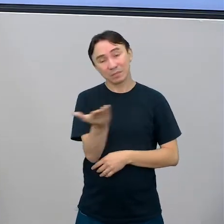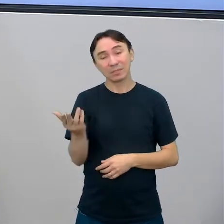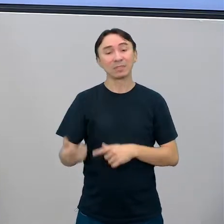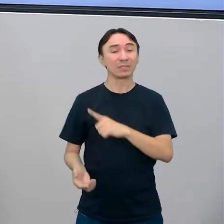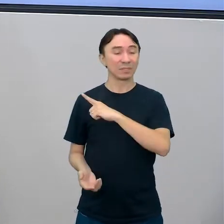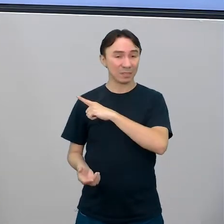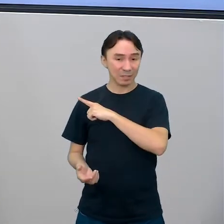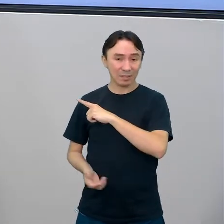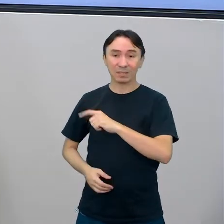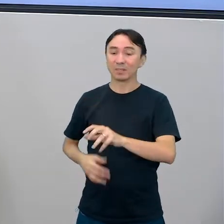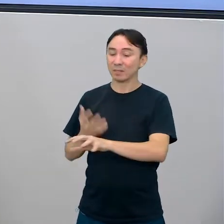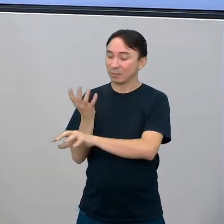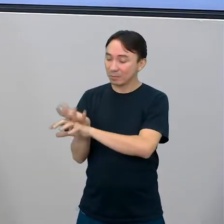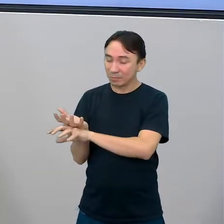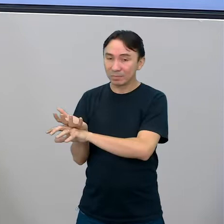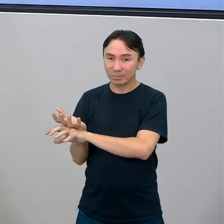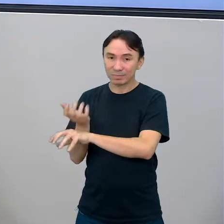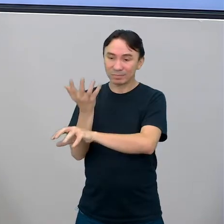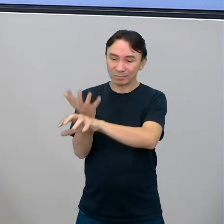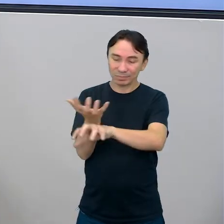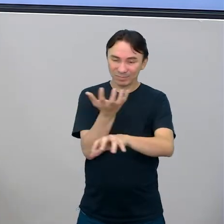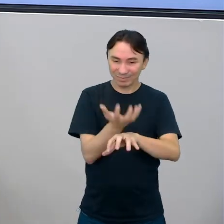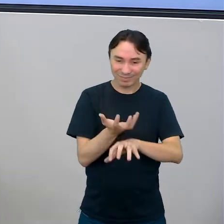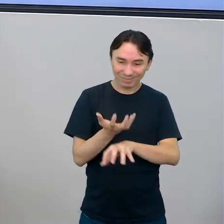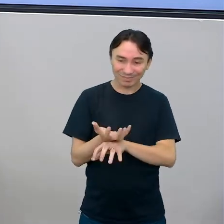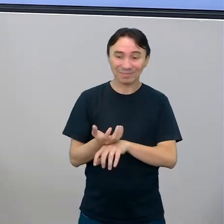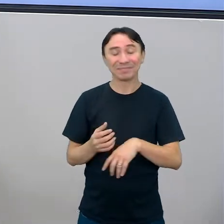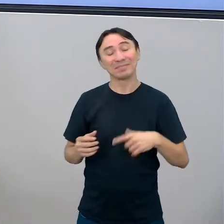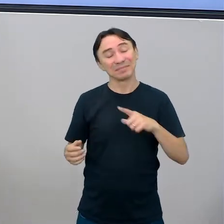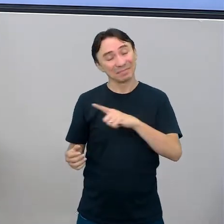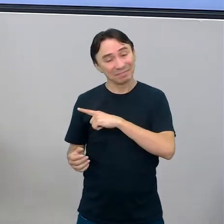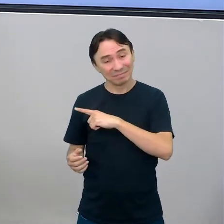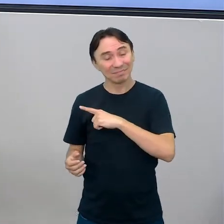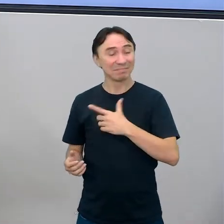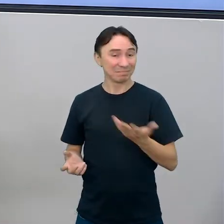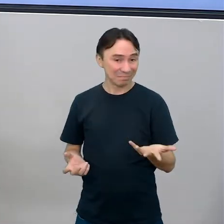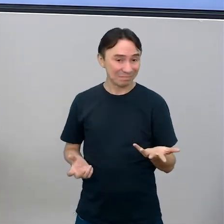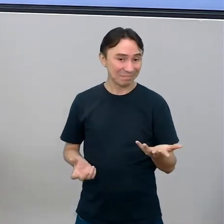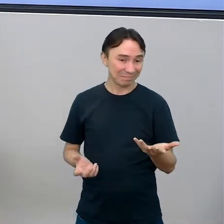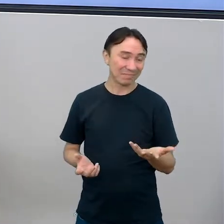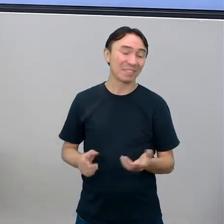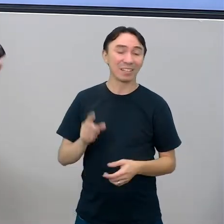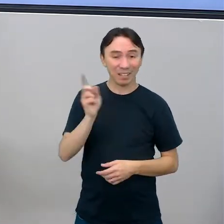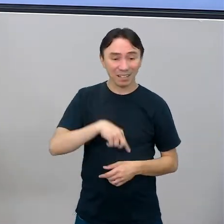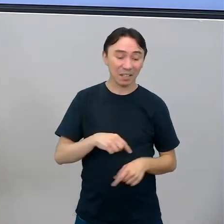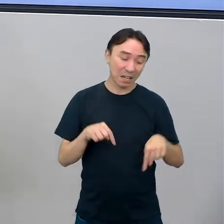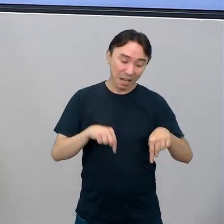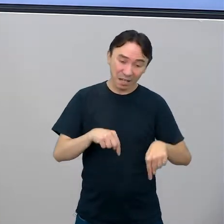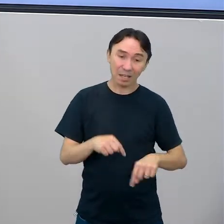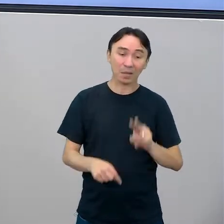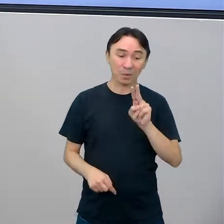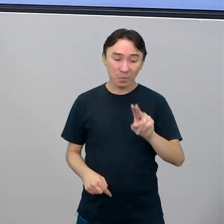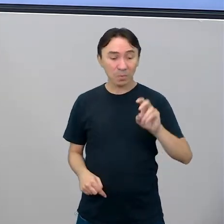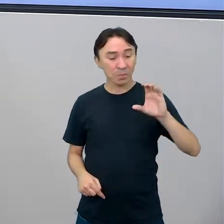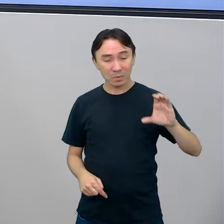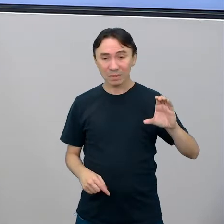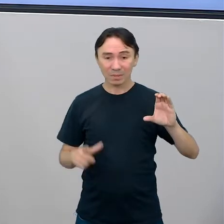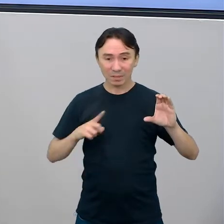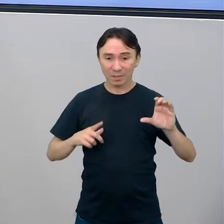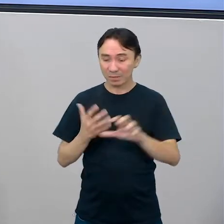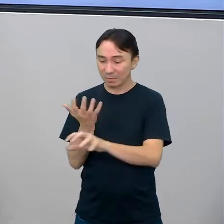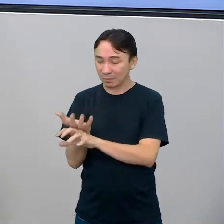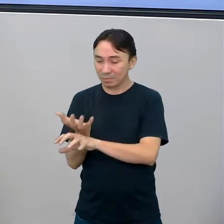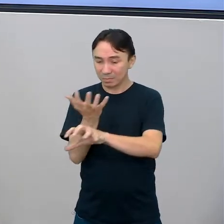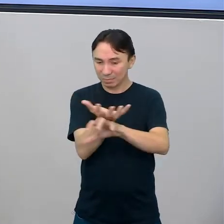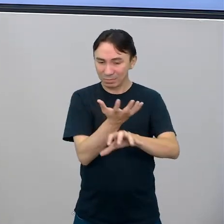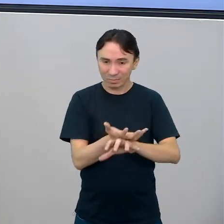curriculares, porque, querendo ou não, a gente está falando de uma unidade curricular que interage mutuamente,